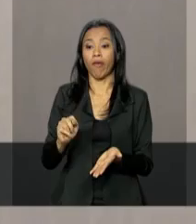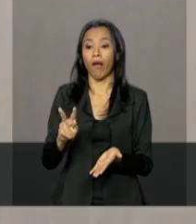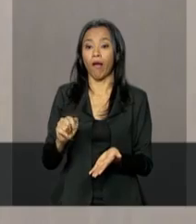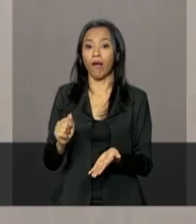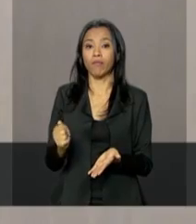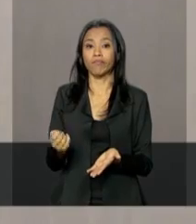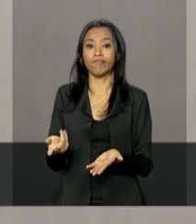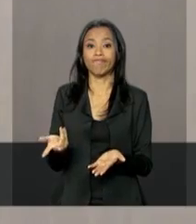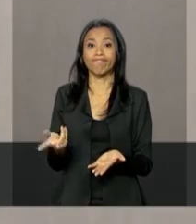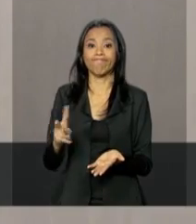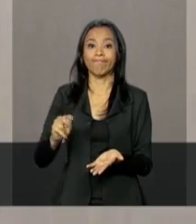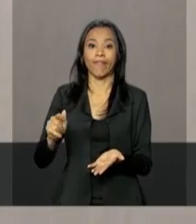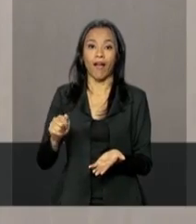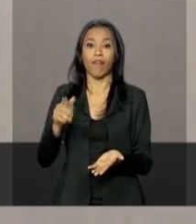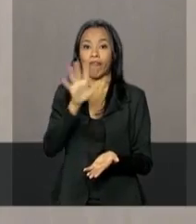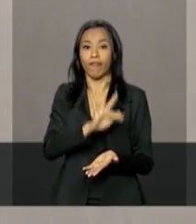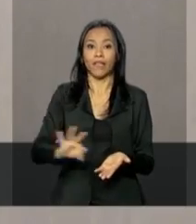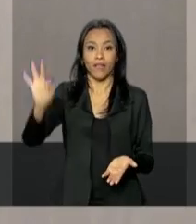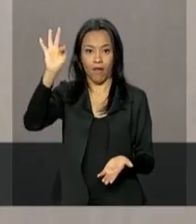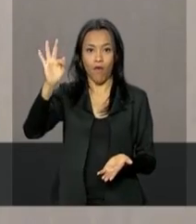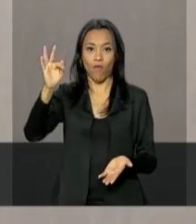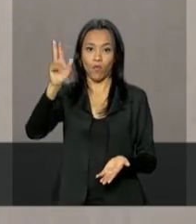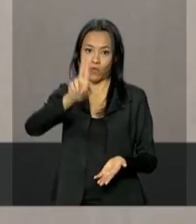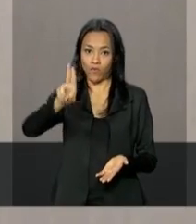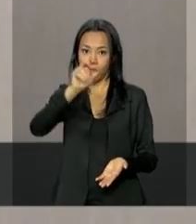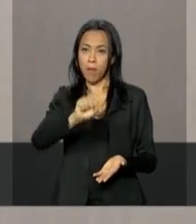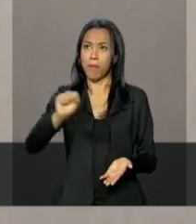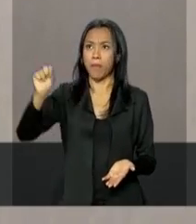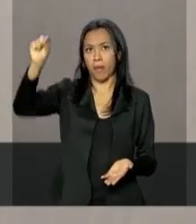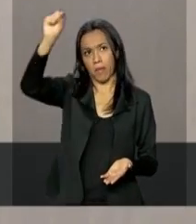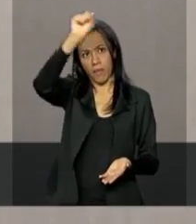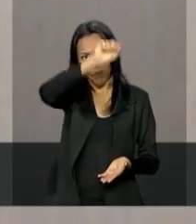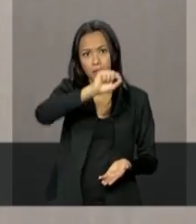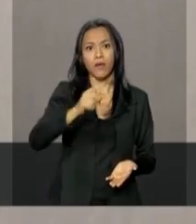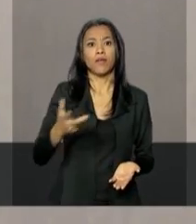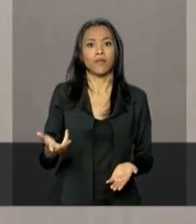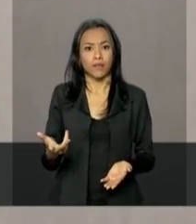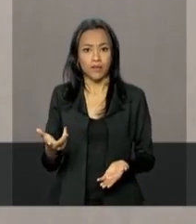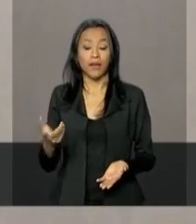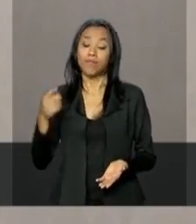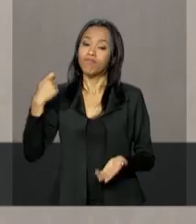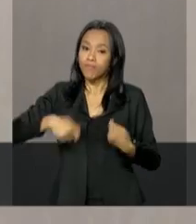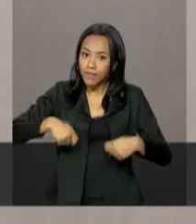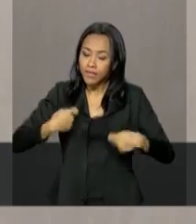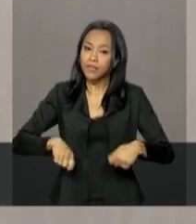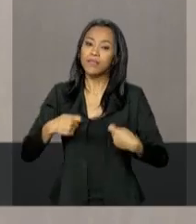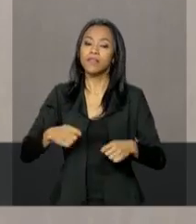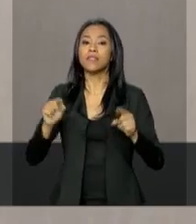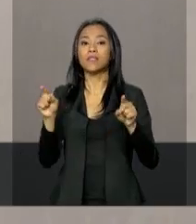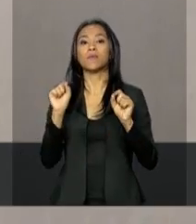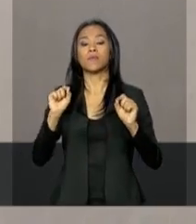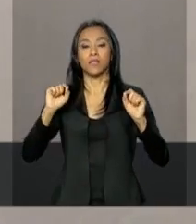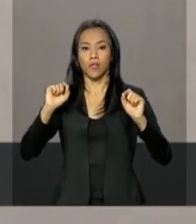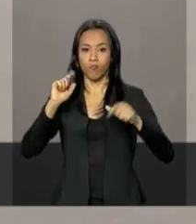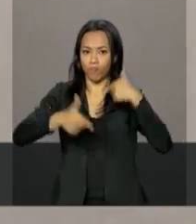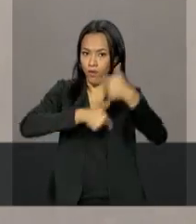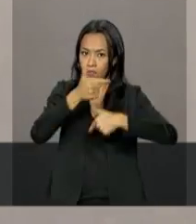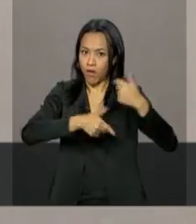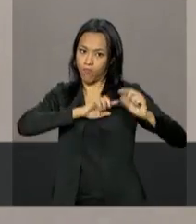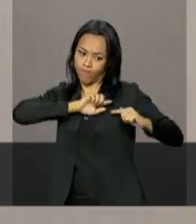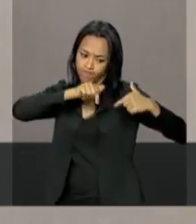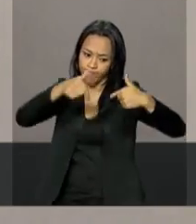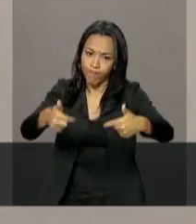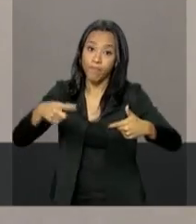rede federal, que é a rede que o Ministério da Educação mantém, não é? É necessário uma ação imediata para que